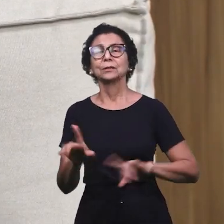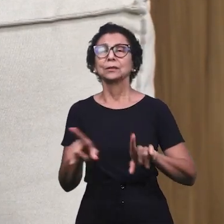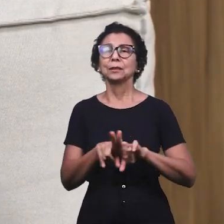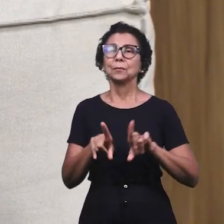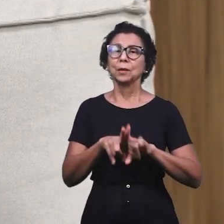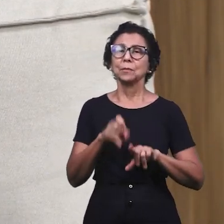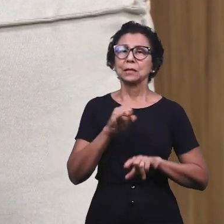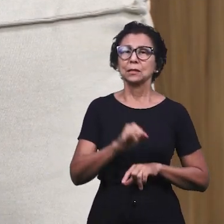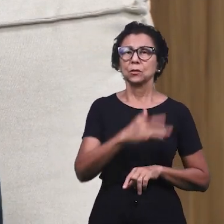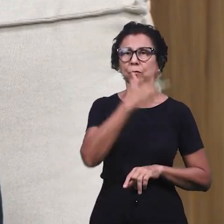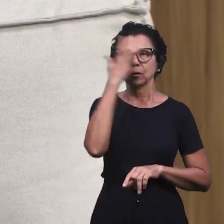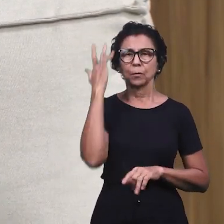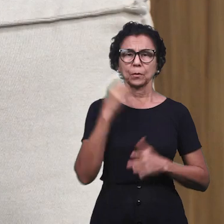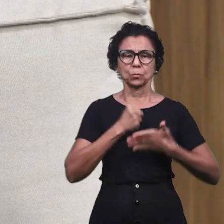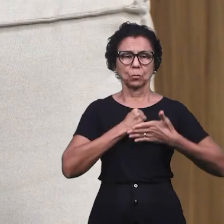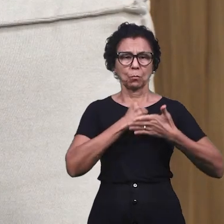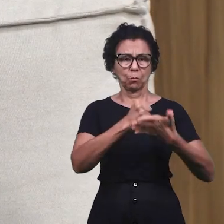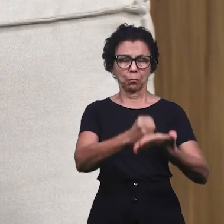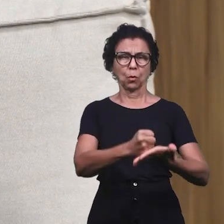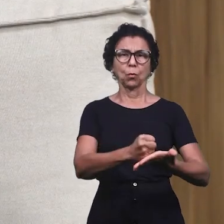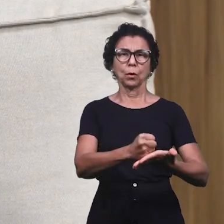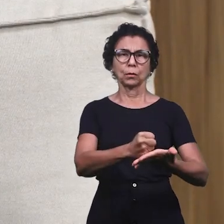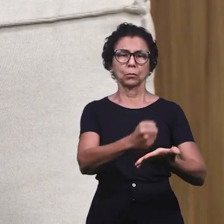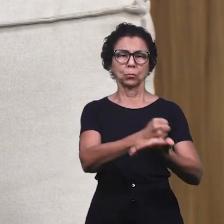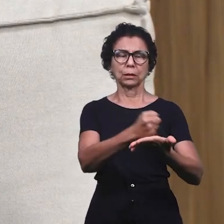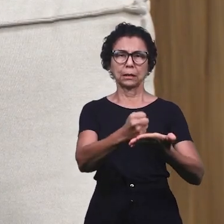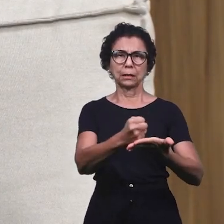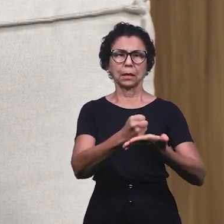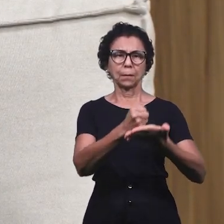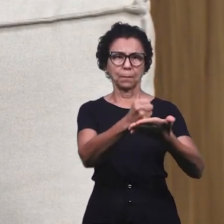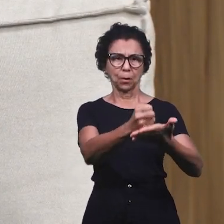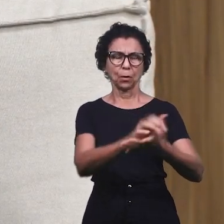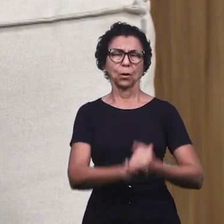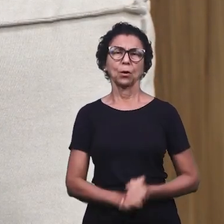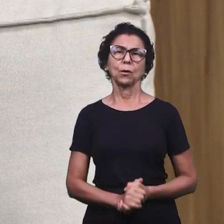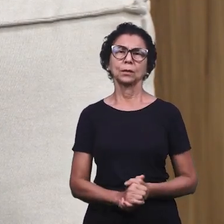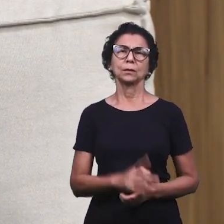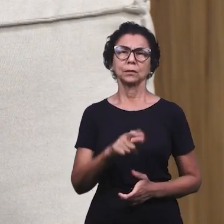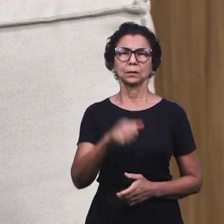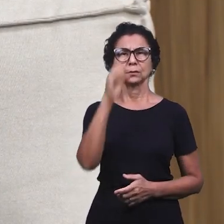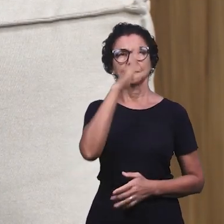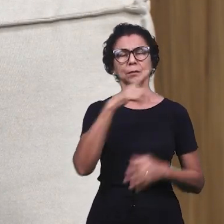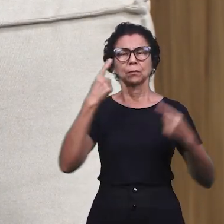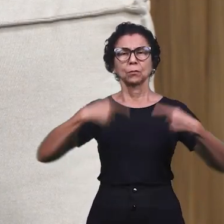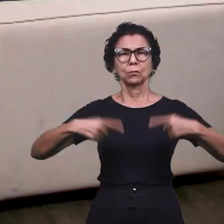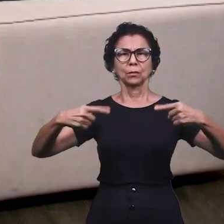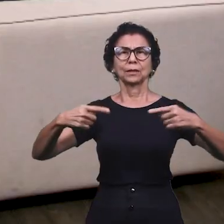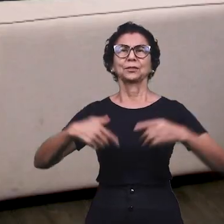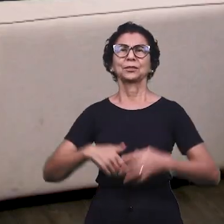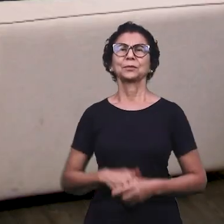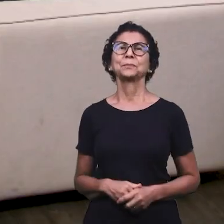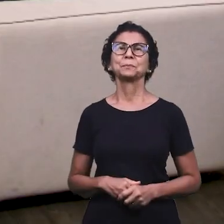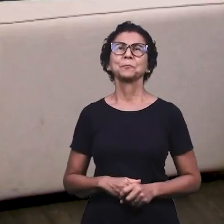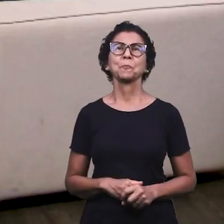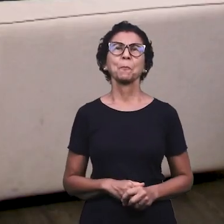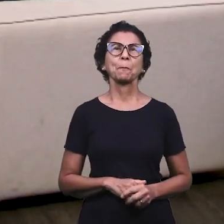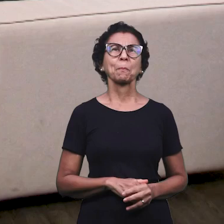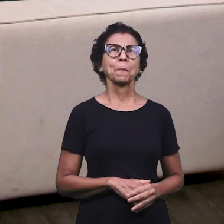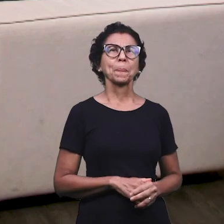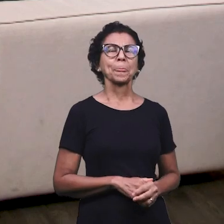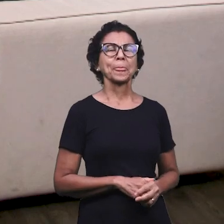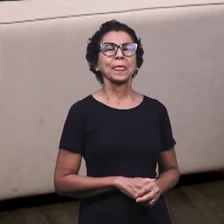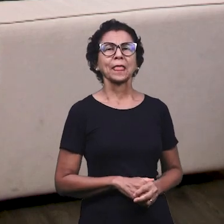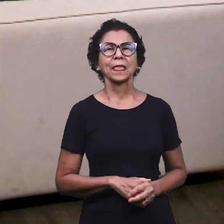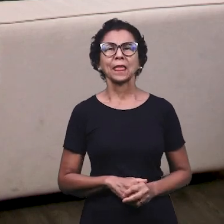uma boa assessoria. Nós estamos aí, mas tem outros concorrentes aí no Brasil inteiro também. Muito bom. Daniel,